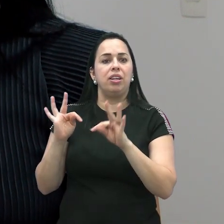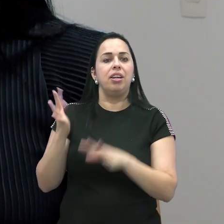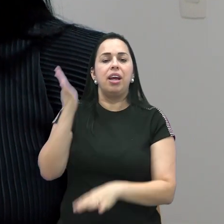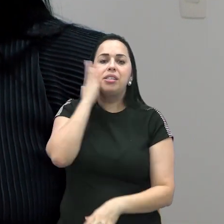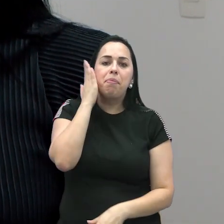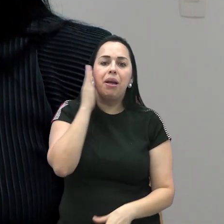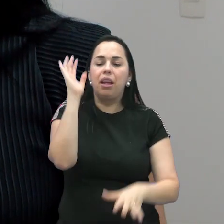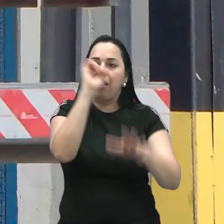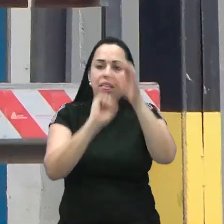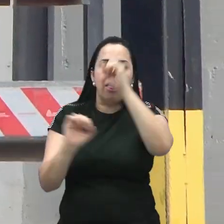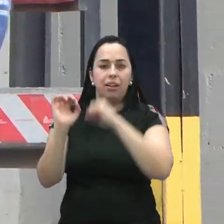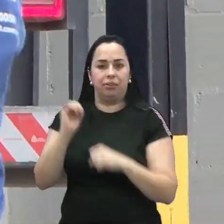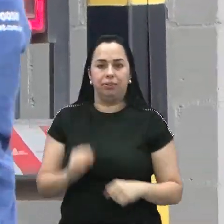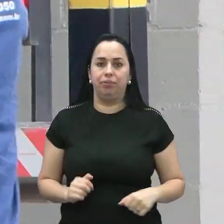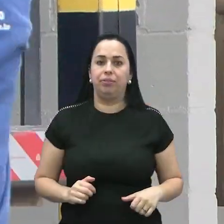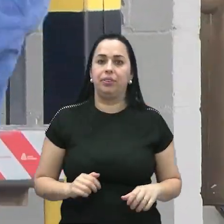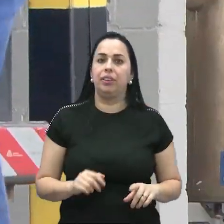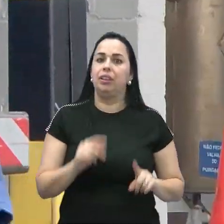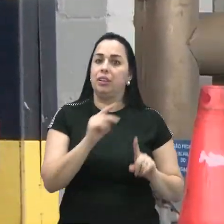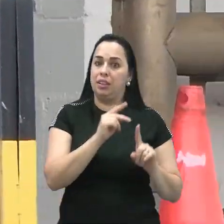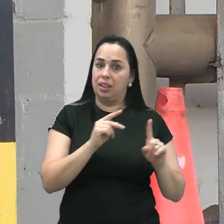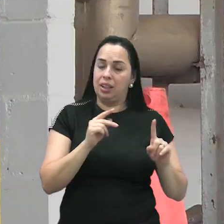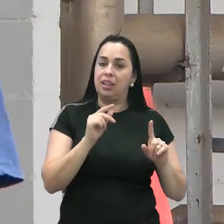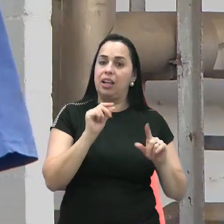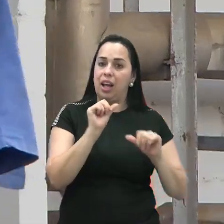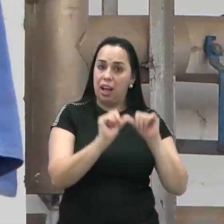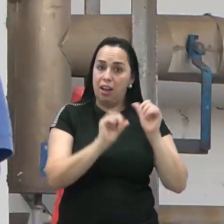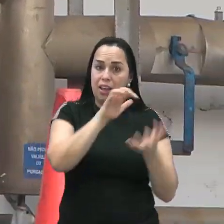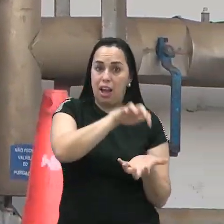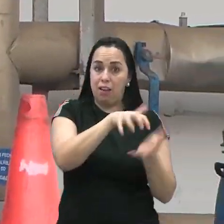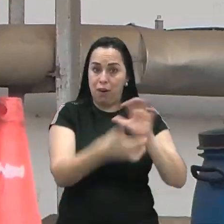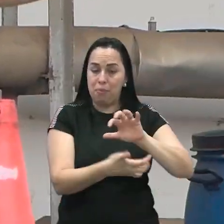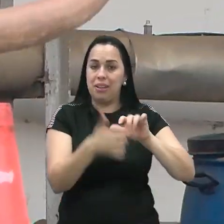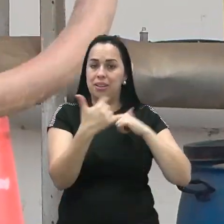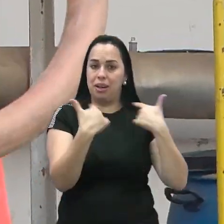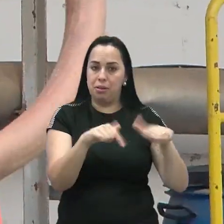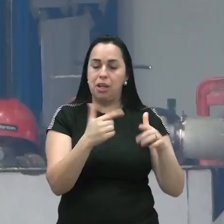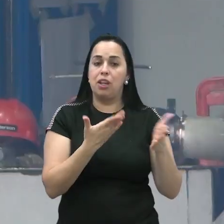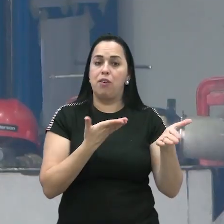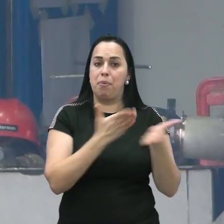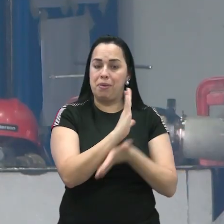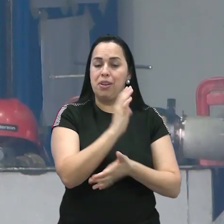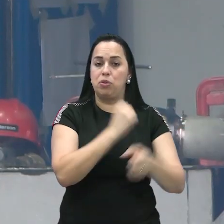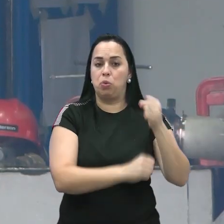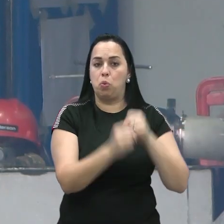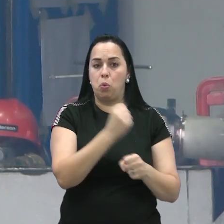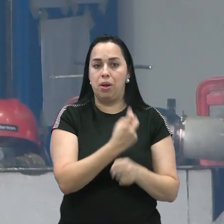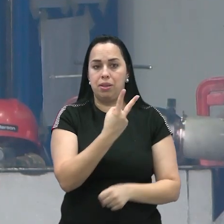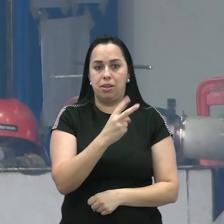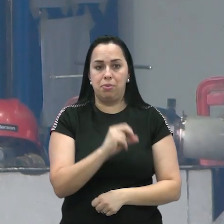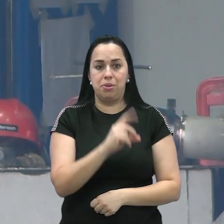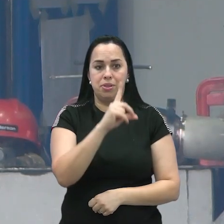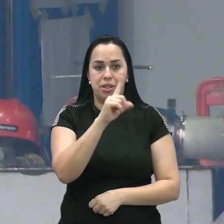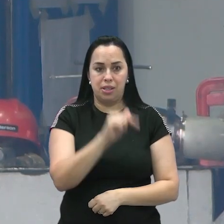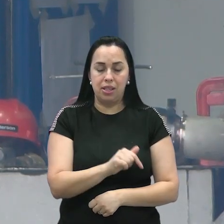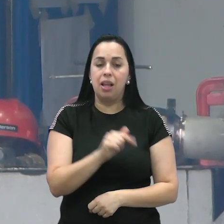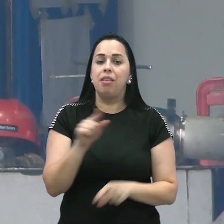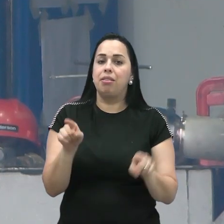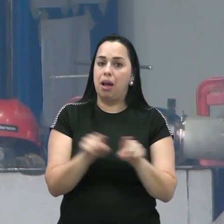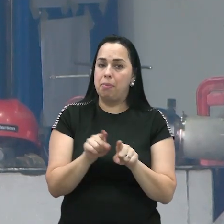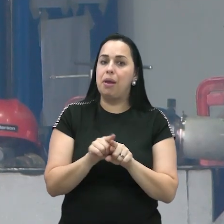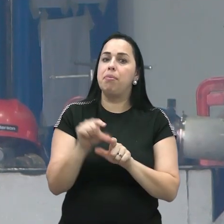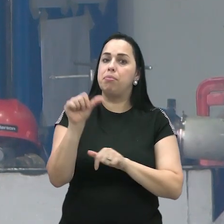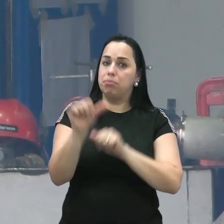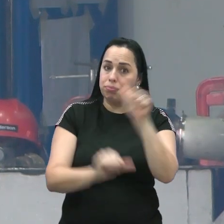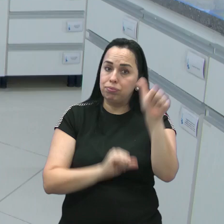que está acontecendo. E a reforma trabalhista, aprovada em 2017, também trouxe uma série de mudanças nas